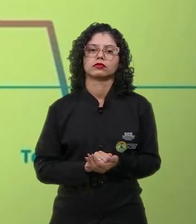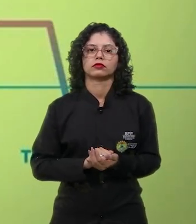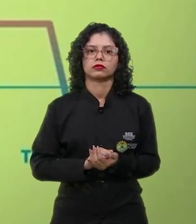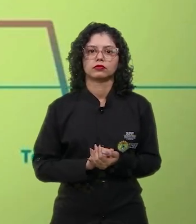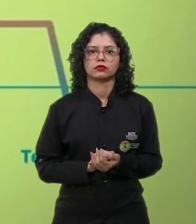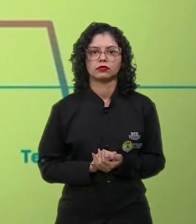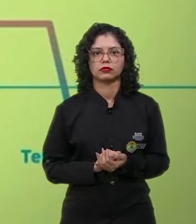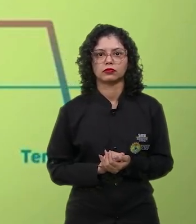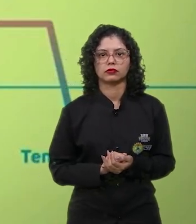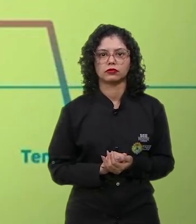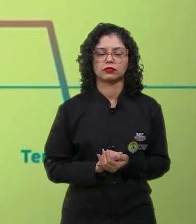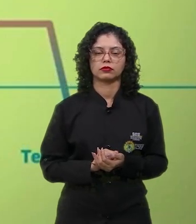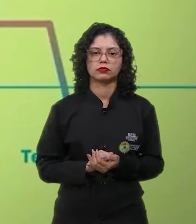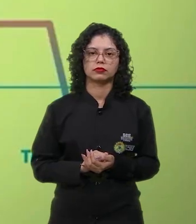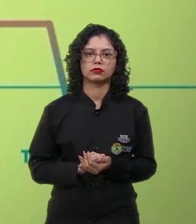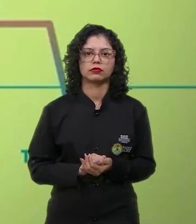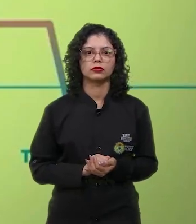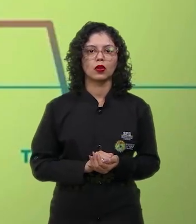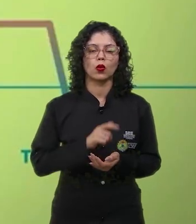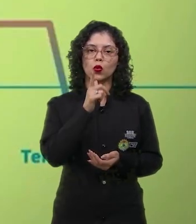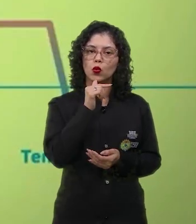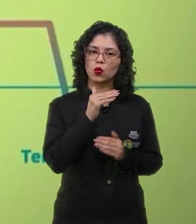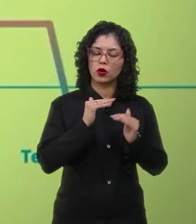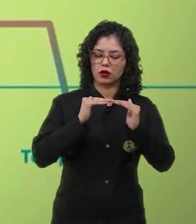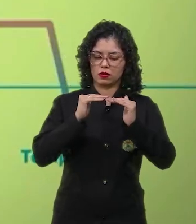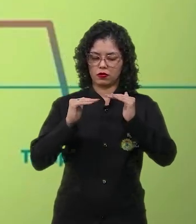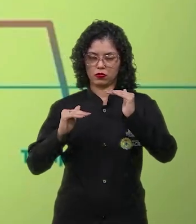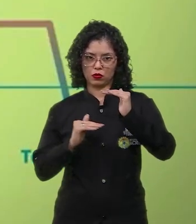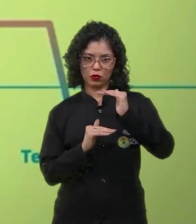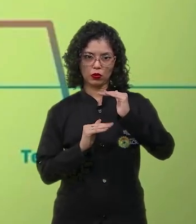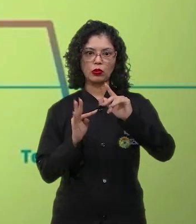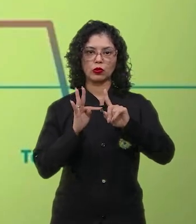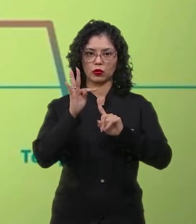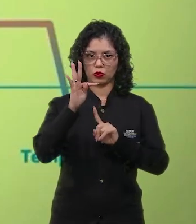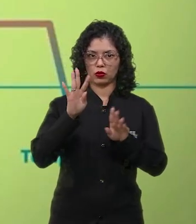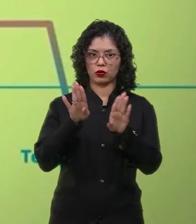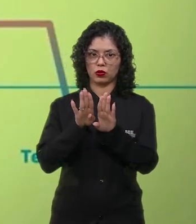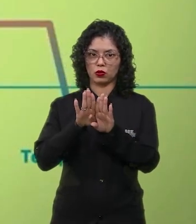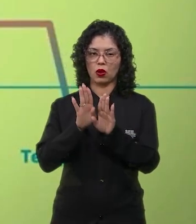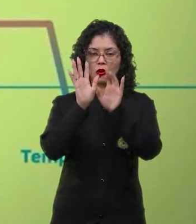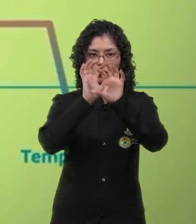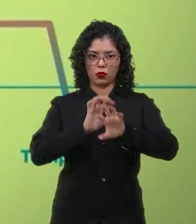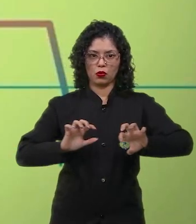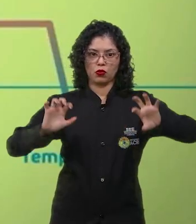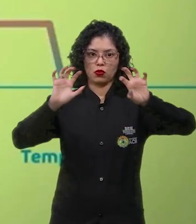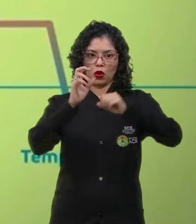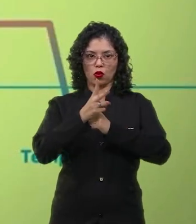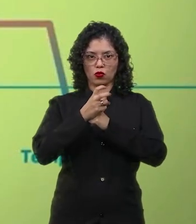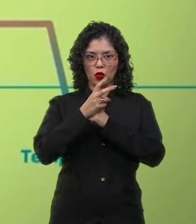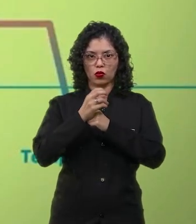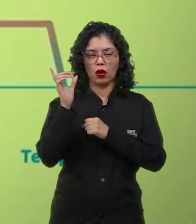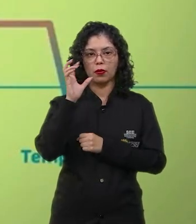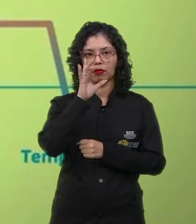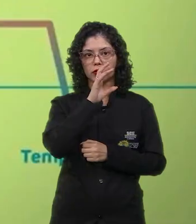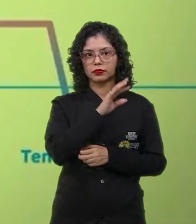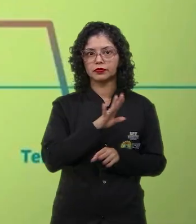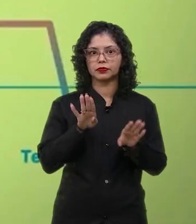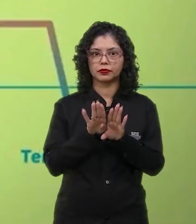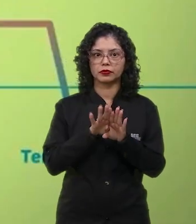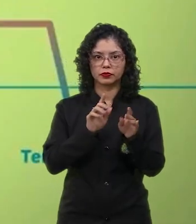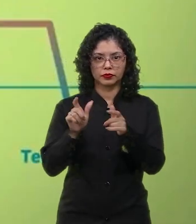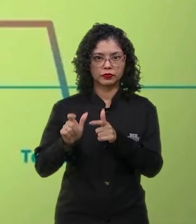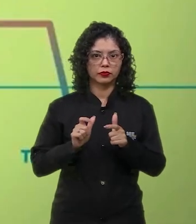abrupta. O líquido em baixa pressão e temperatura entra no evaporador para absorver o calor proveniente do